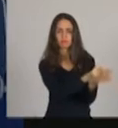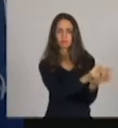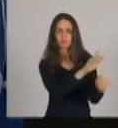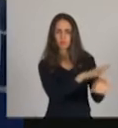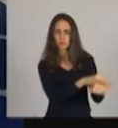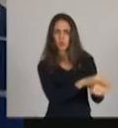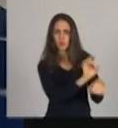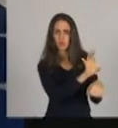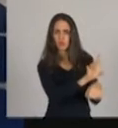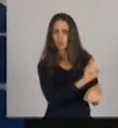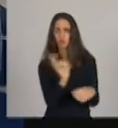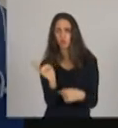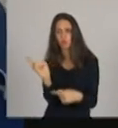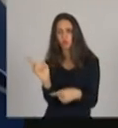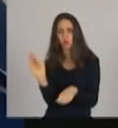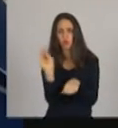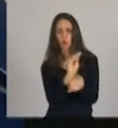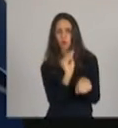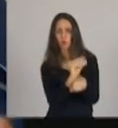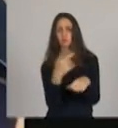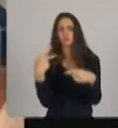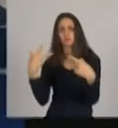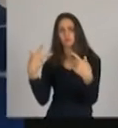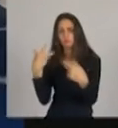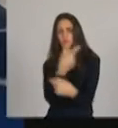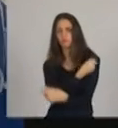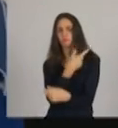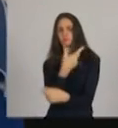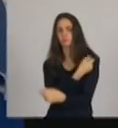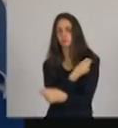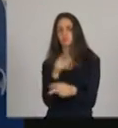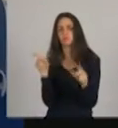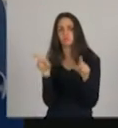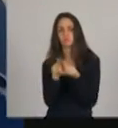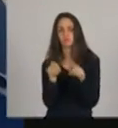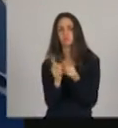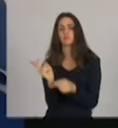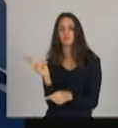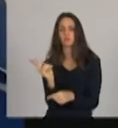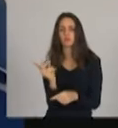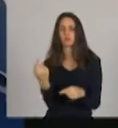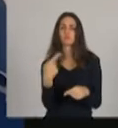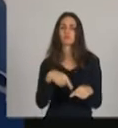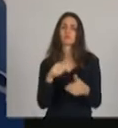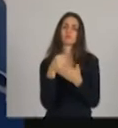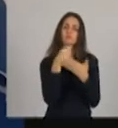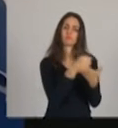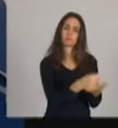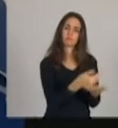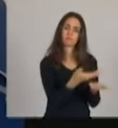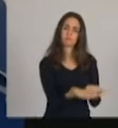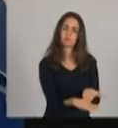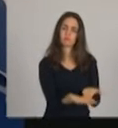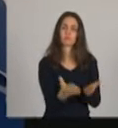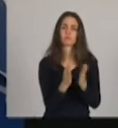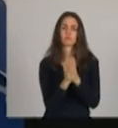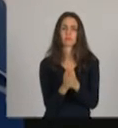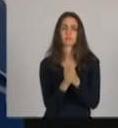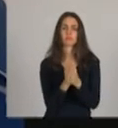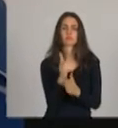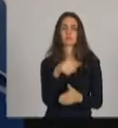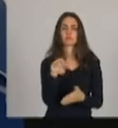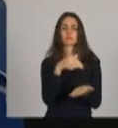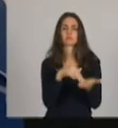aos cuidadores, para que possa ter um trabalho conjuntural. Então nós fazemos um apelo